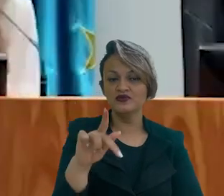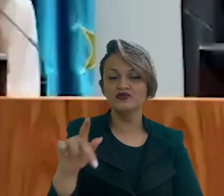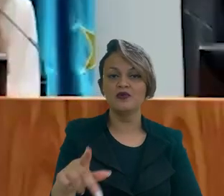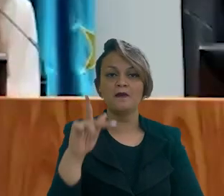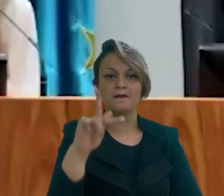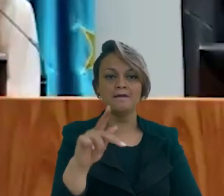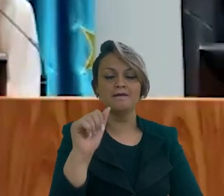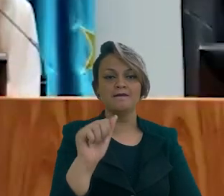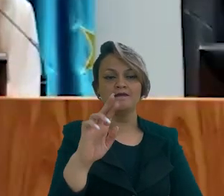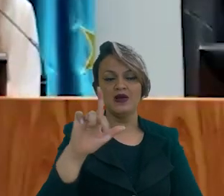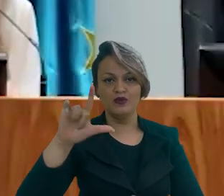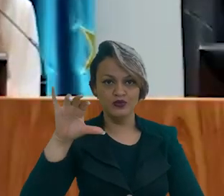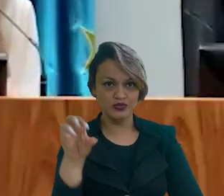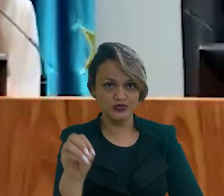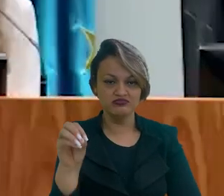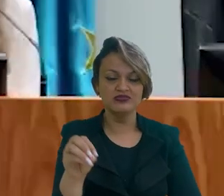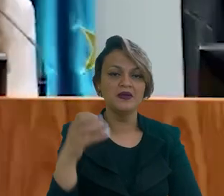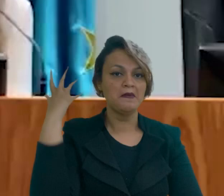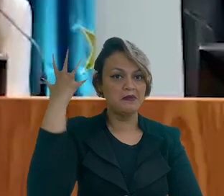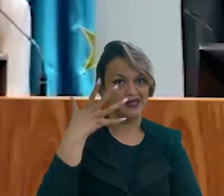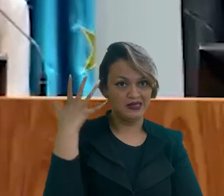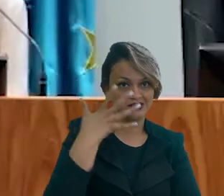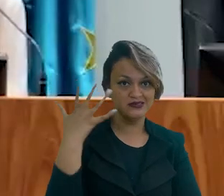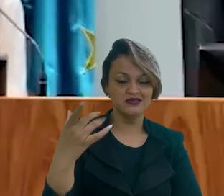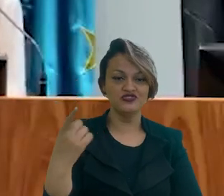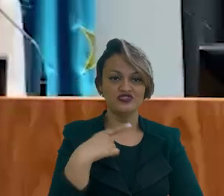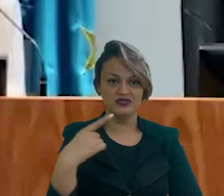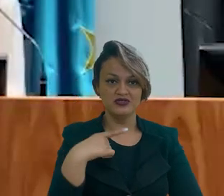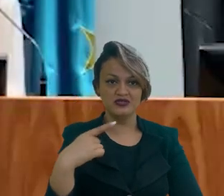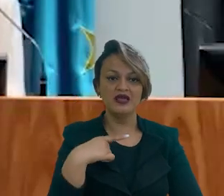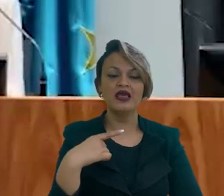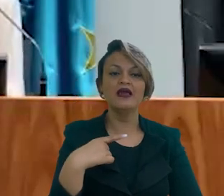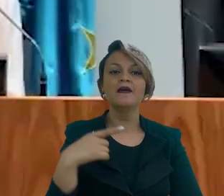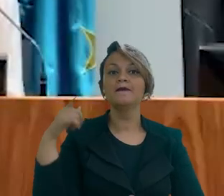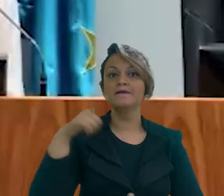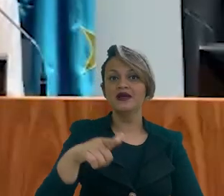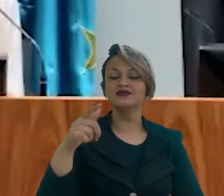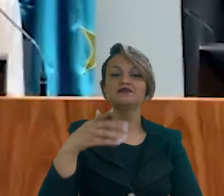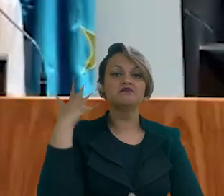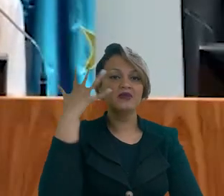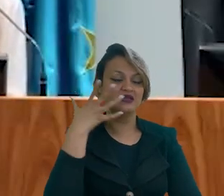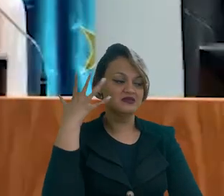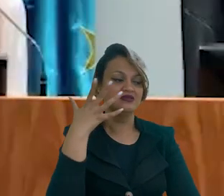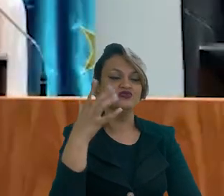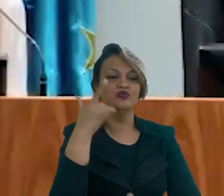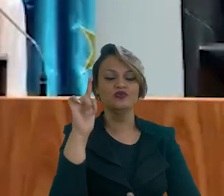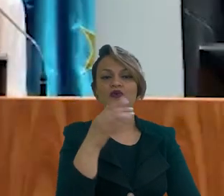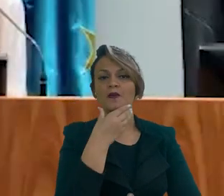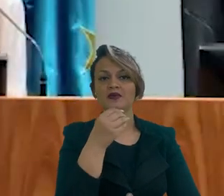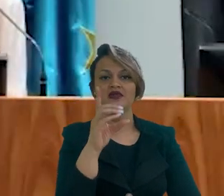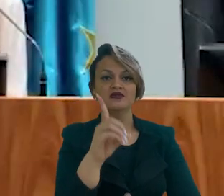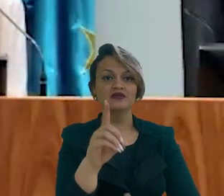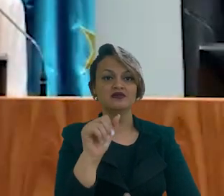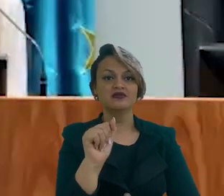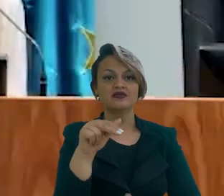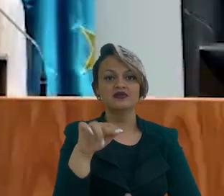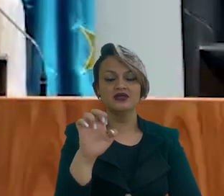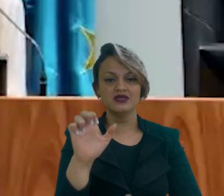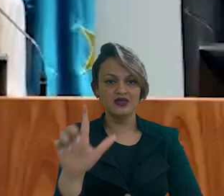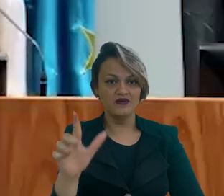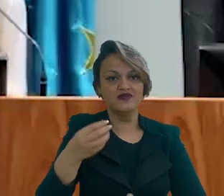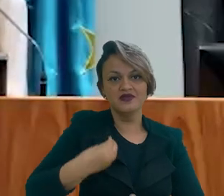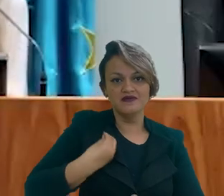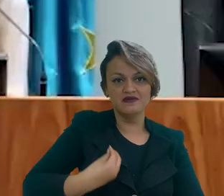ou Professor Paulo Afonso Lene Machado palestrante E também o palestrante da Professor Daniel